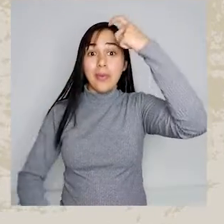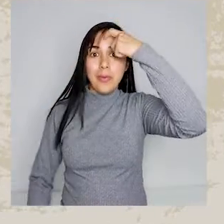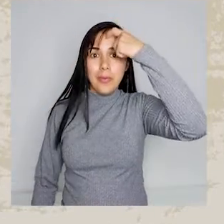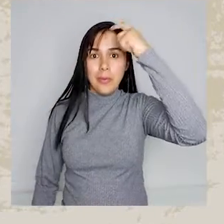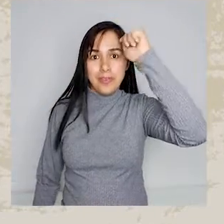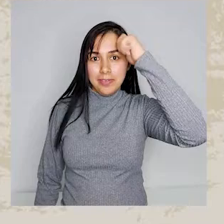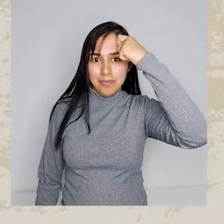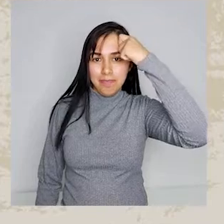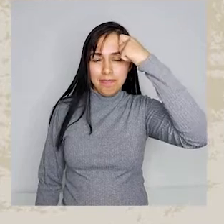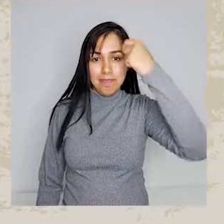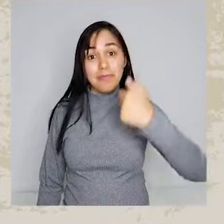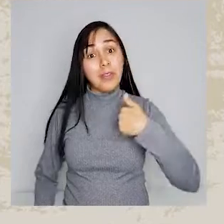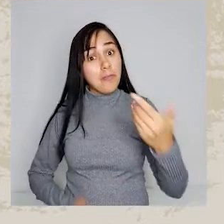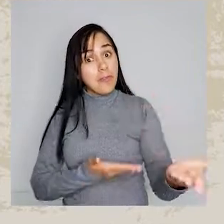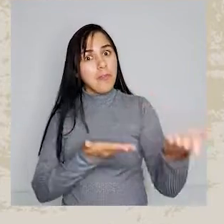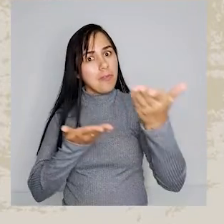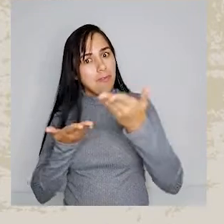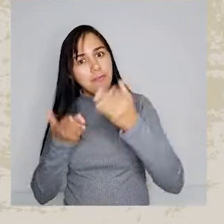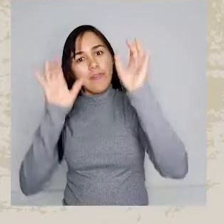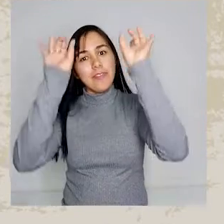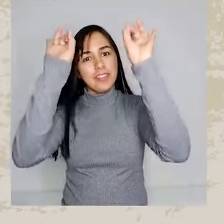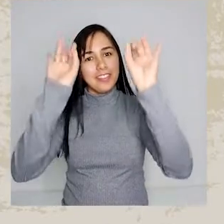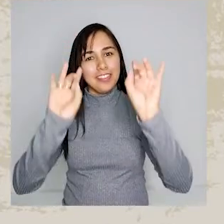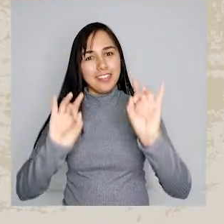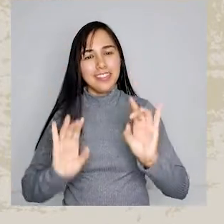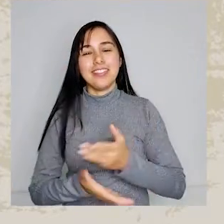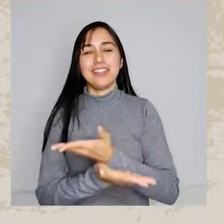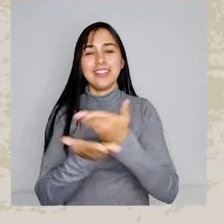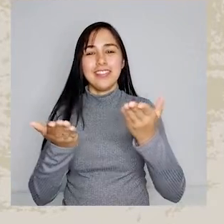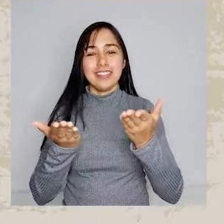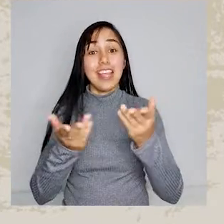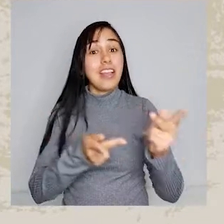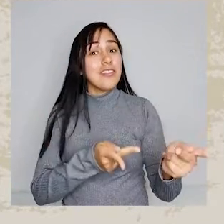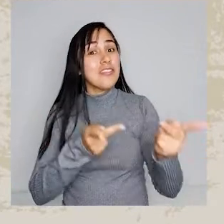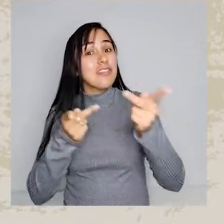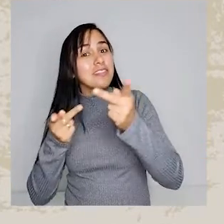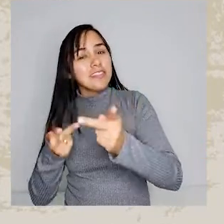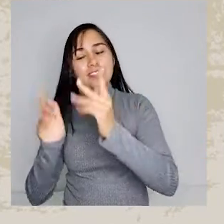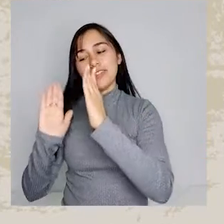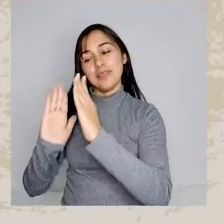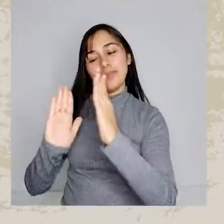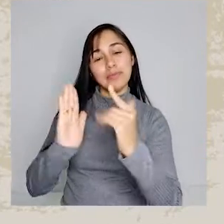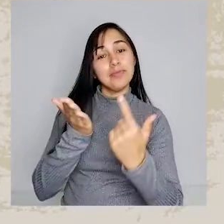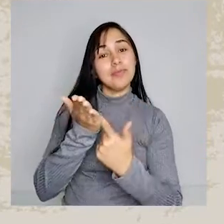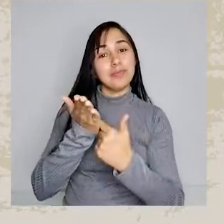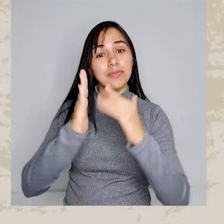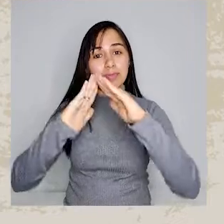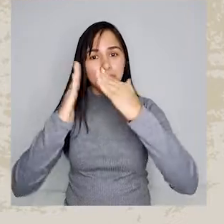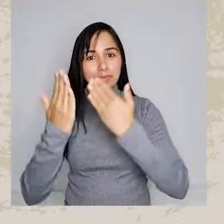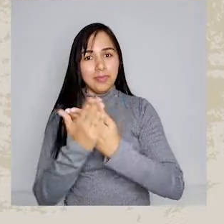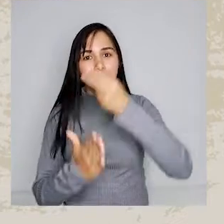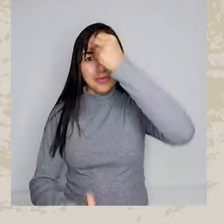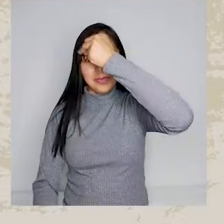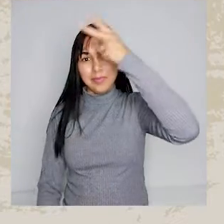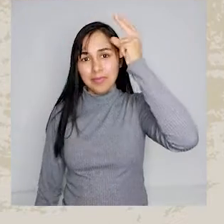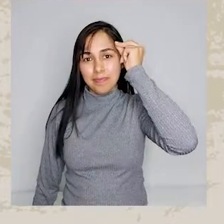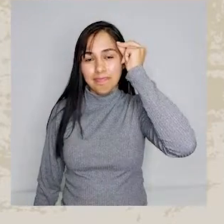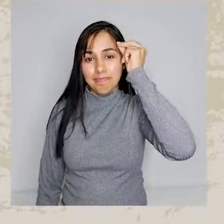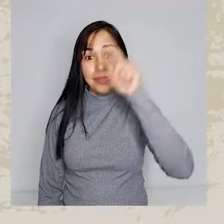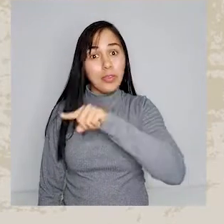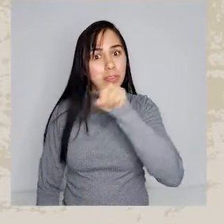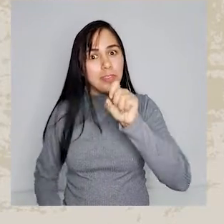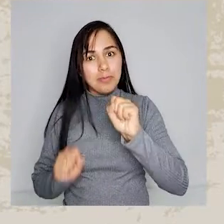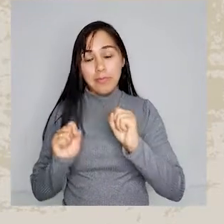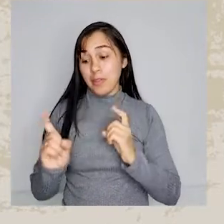consciência negra, eu tenho um convite muito especial para fazer. Visite as bibliotecas de nossas escolas municipais.